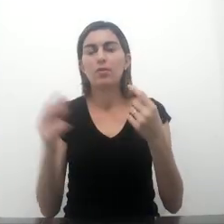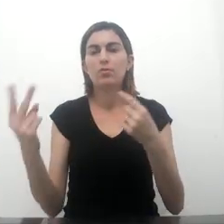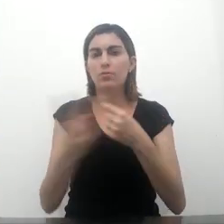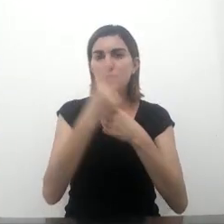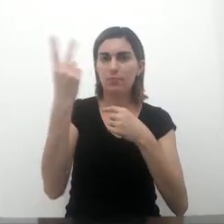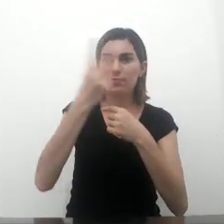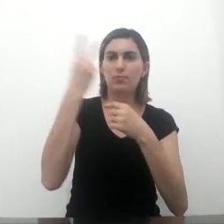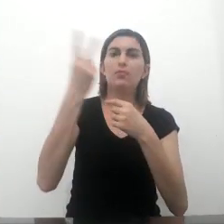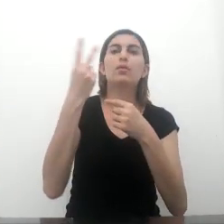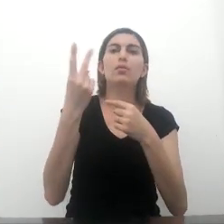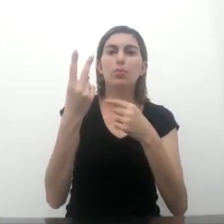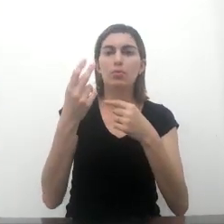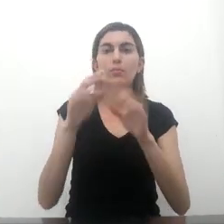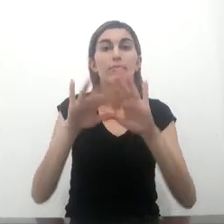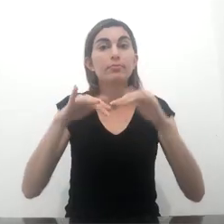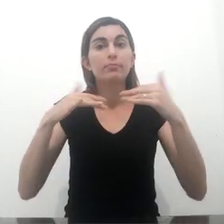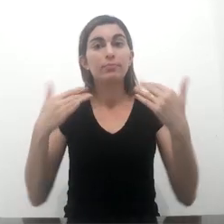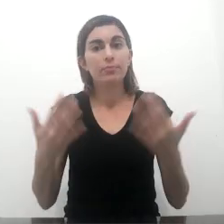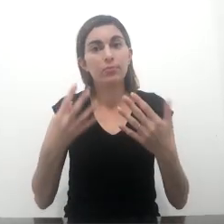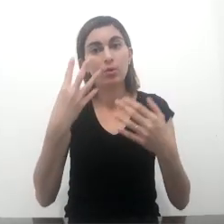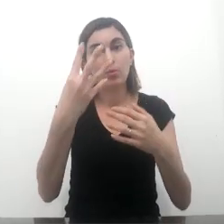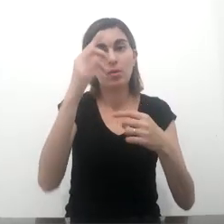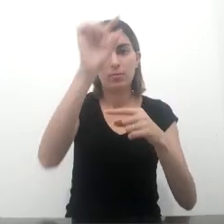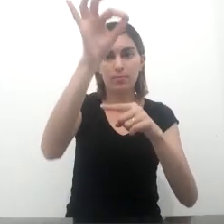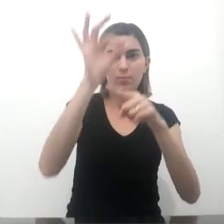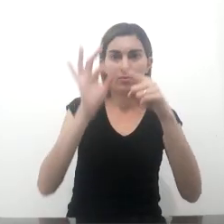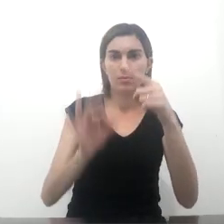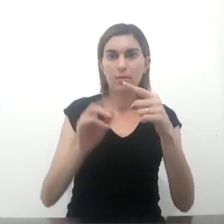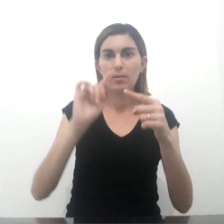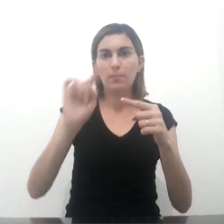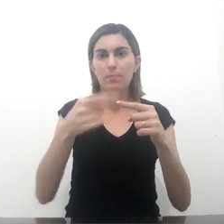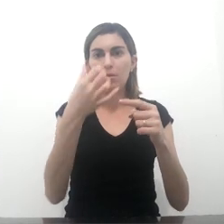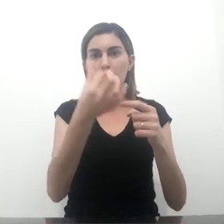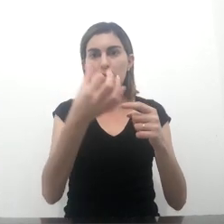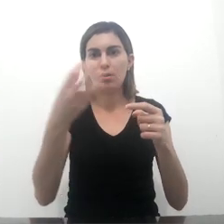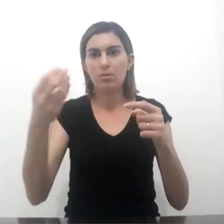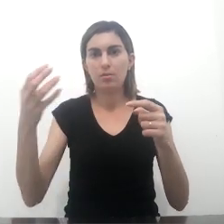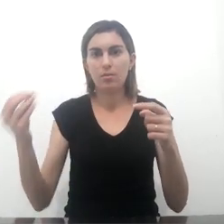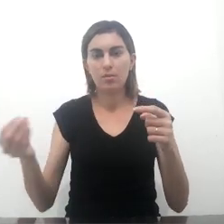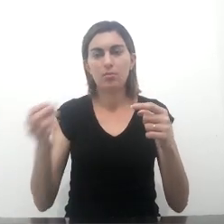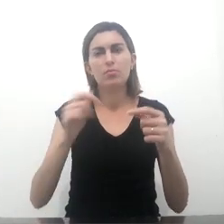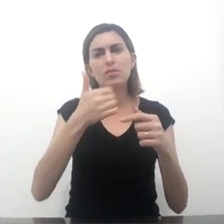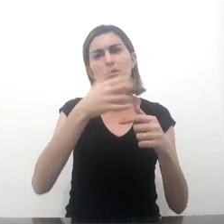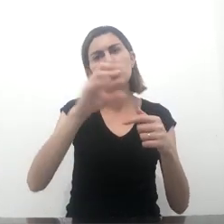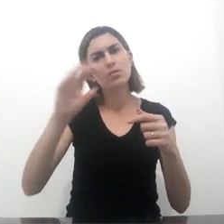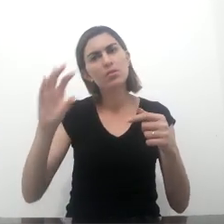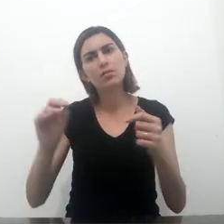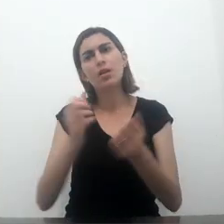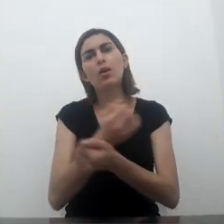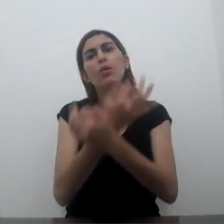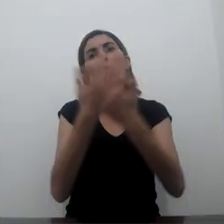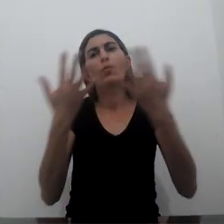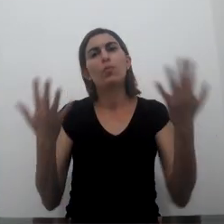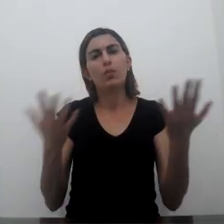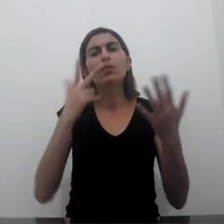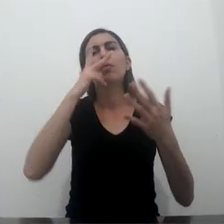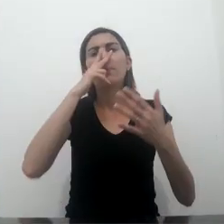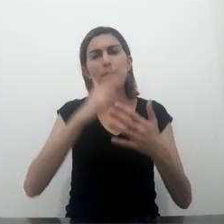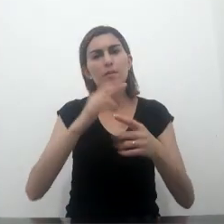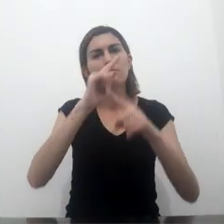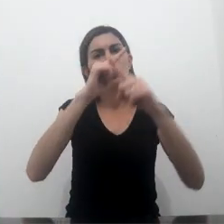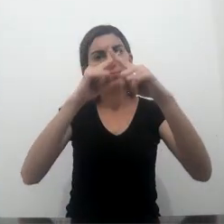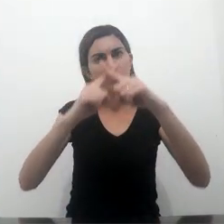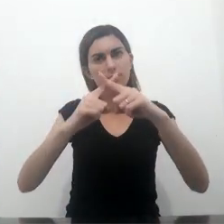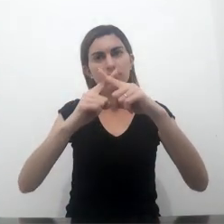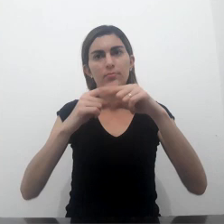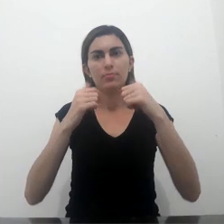e o valor desta porcentagem. Então, 4% equivale a 1.600. 100 equivale a quanto? Meio